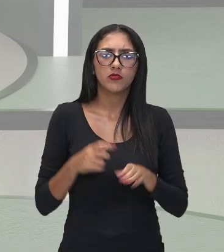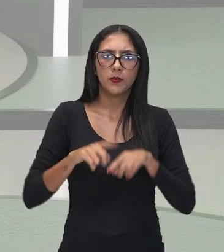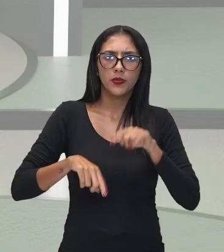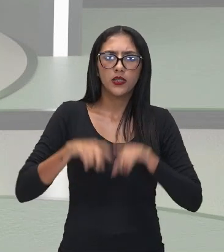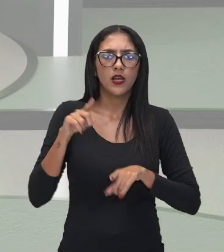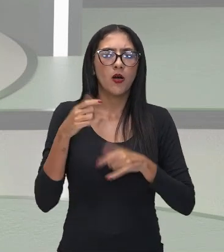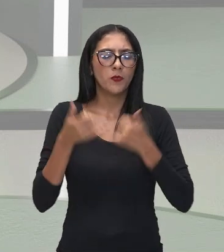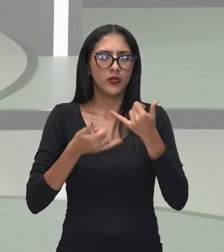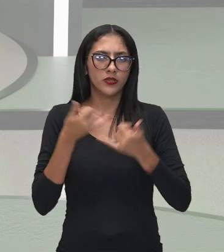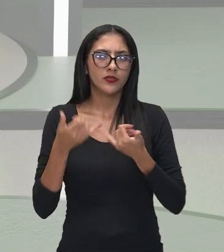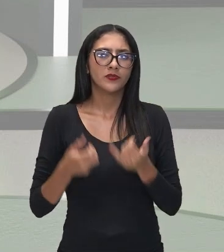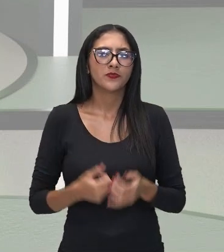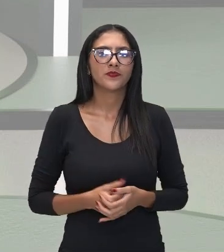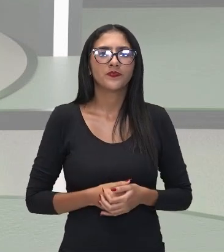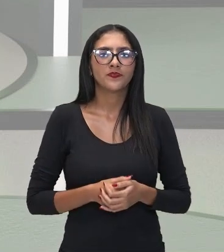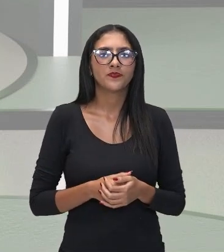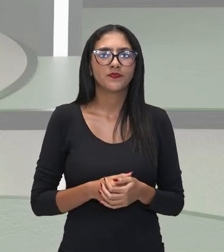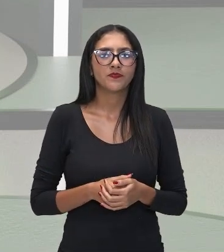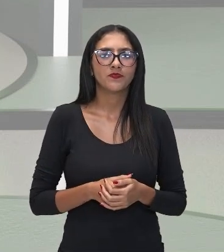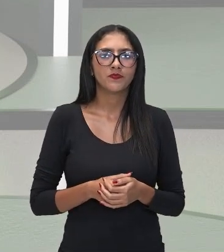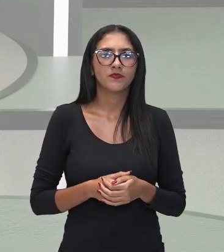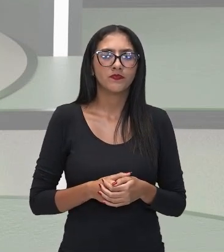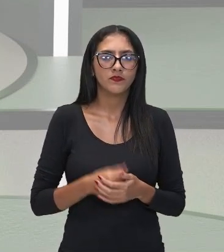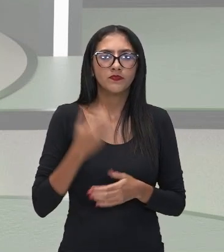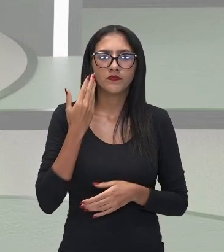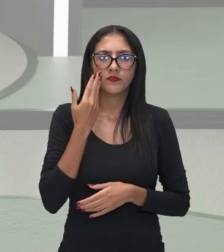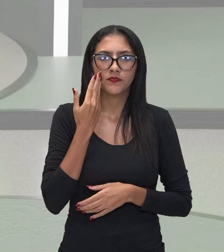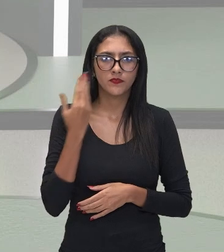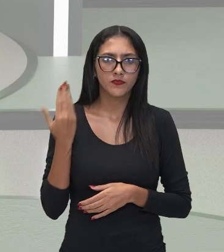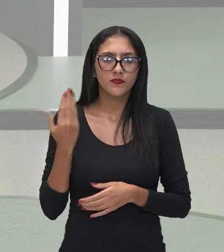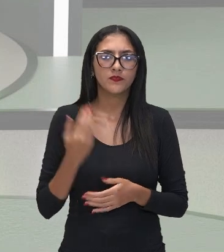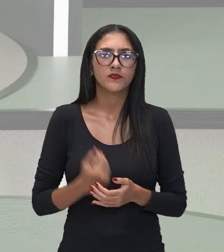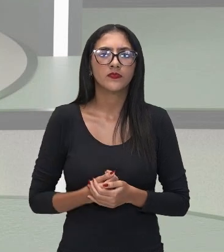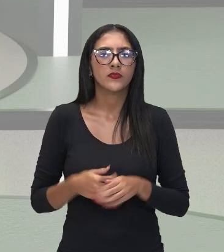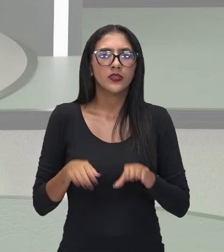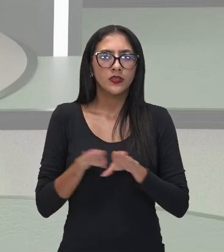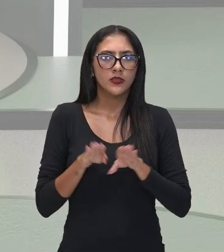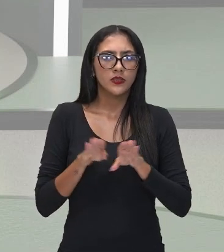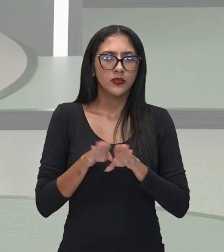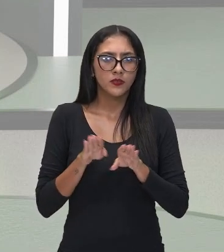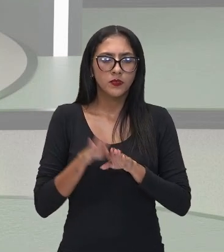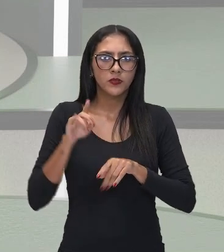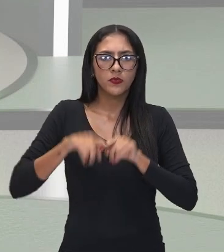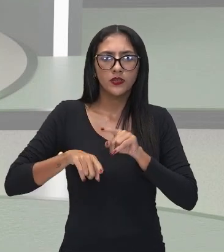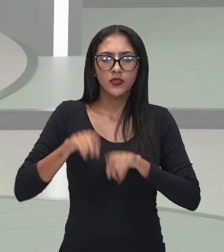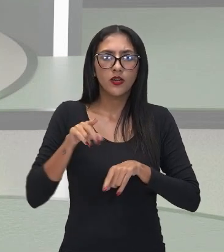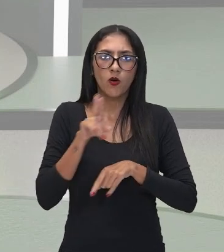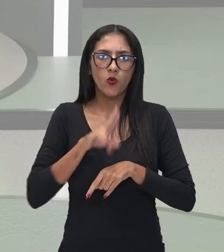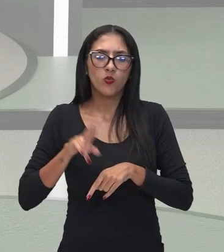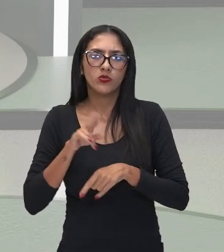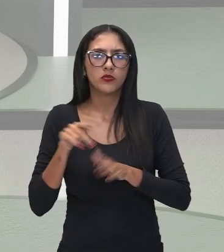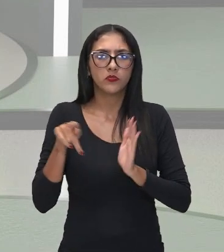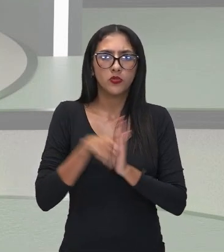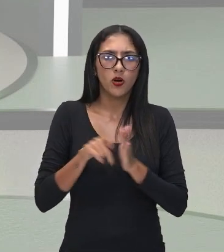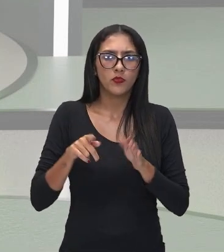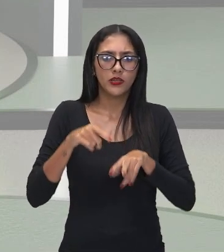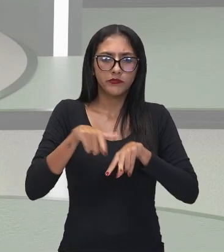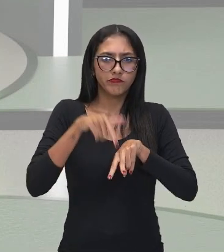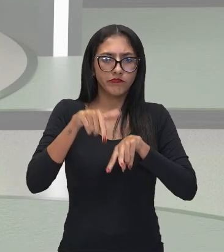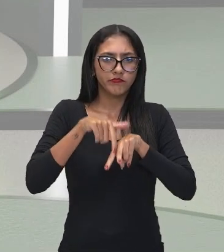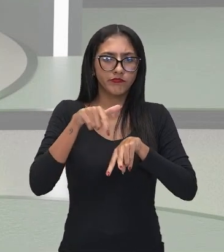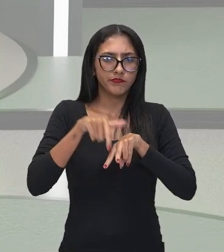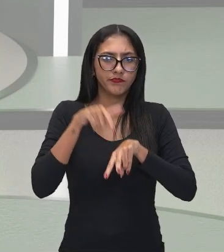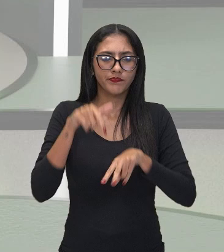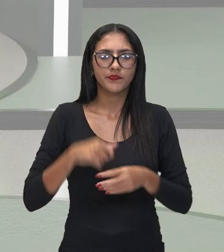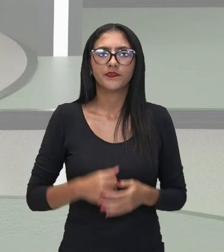garrafas e brinquedos. E temos também aqui o acetato de vinila, né, que é usado na sola das sandálias, tá bom? E aqui nós